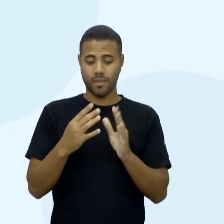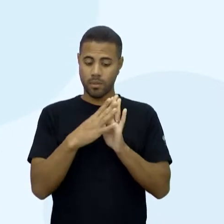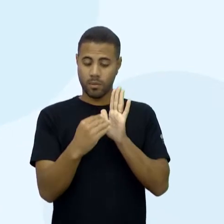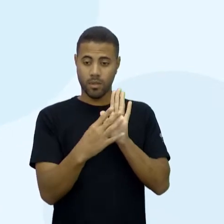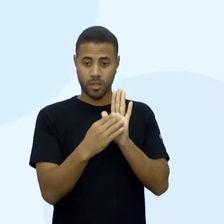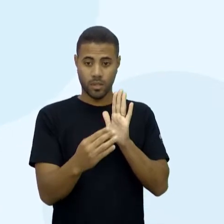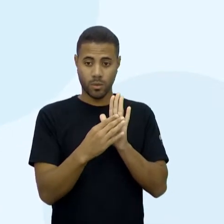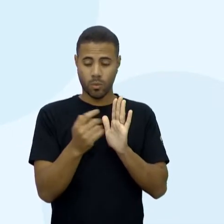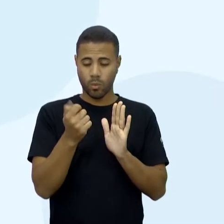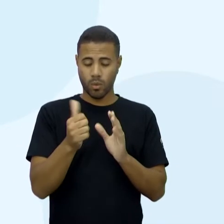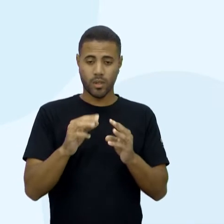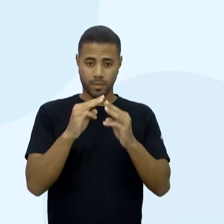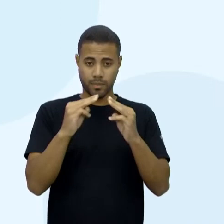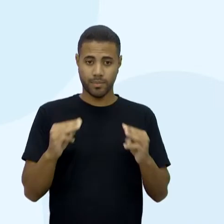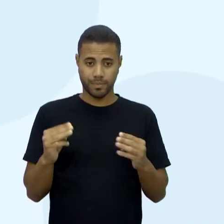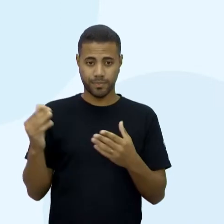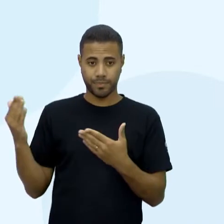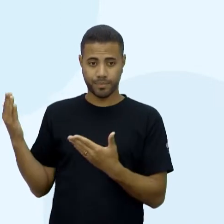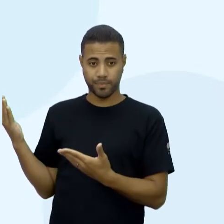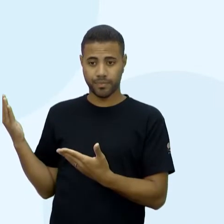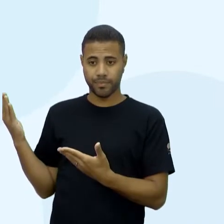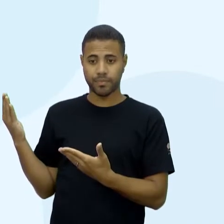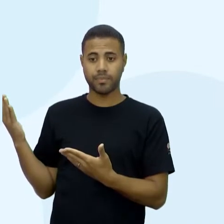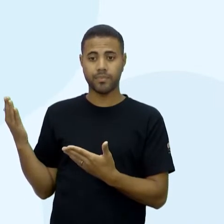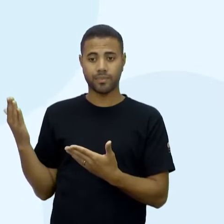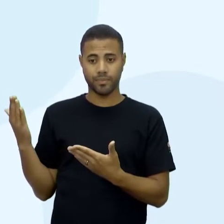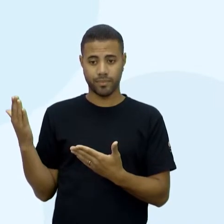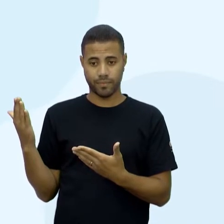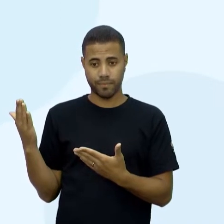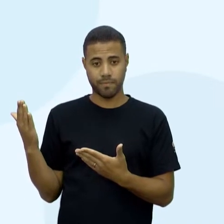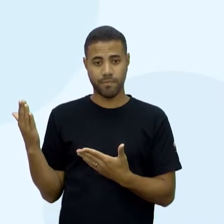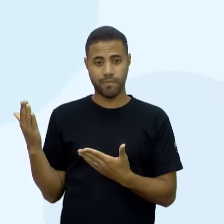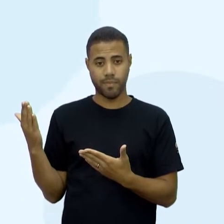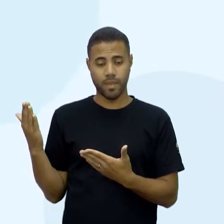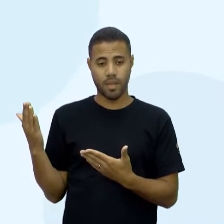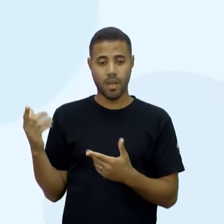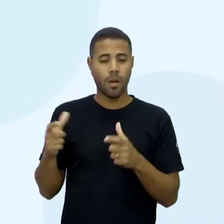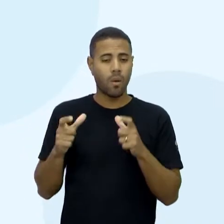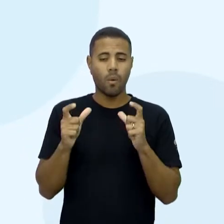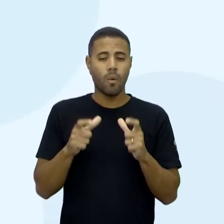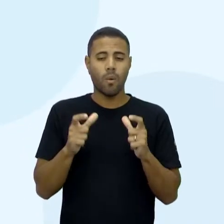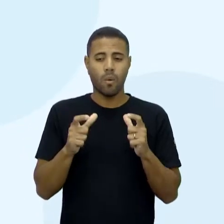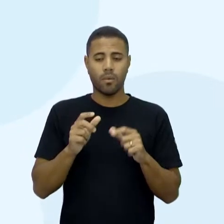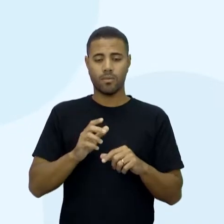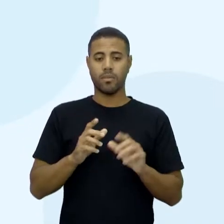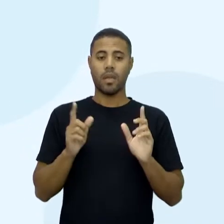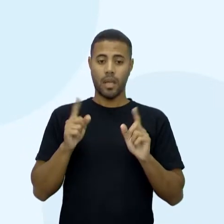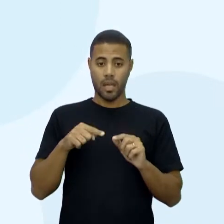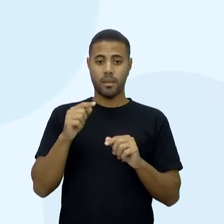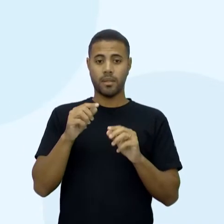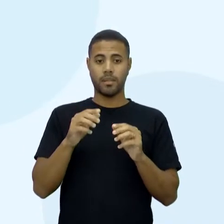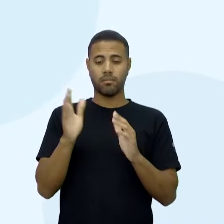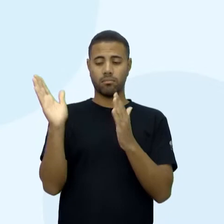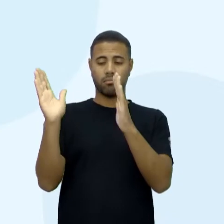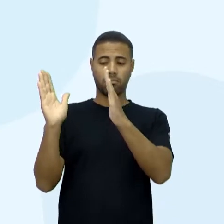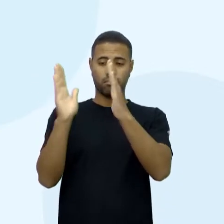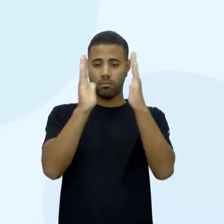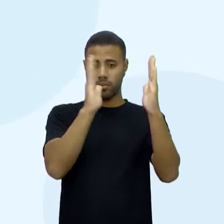museu aí da antiguidade, tá? Que local é esse, professor? É a Biblioteca